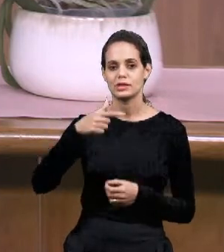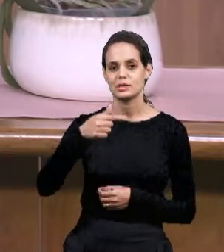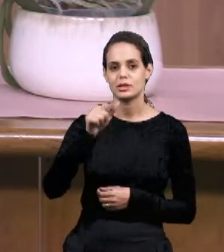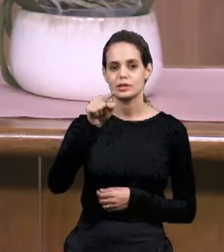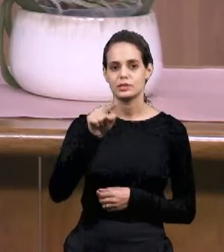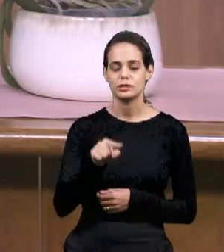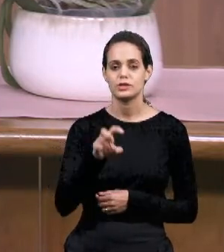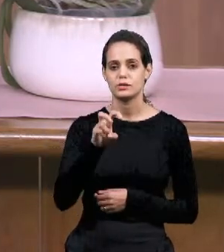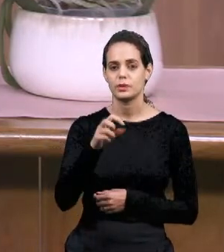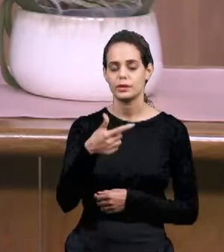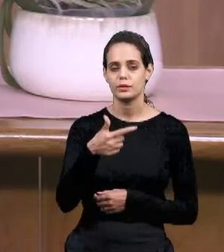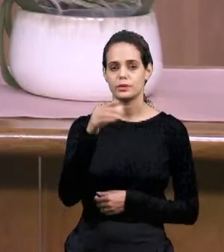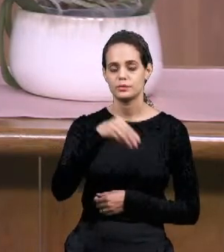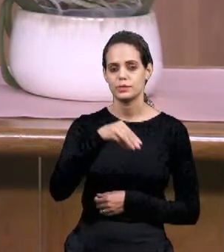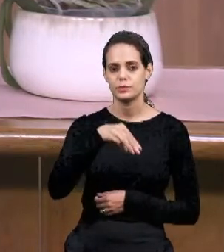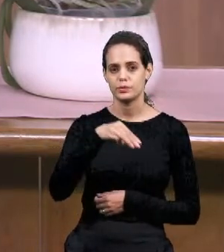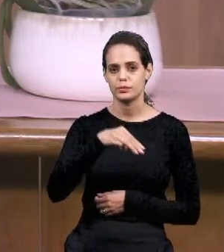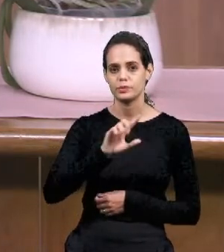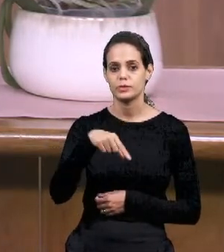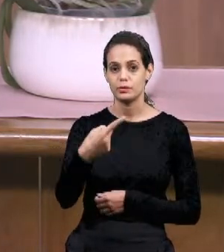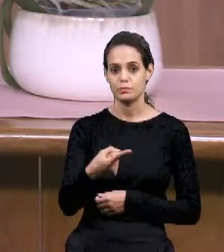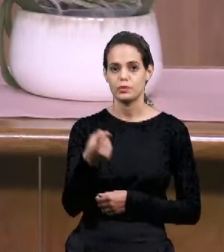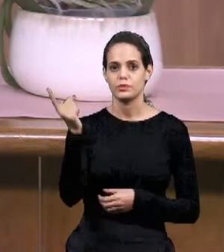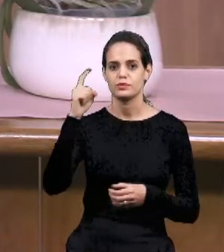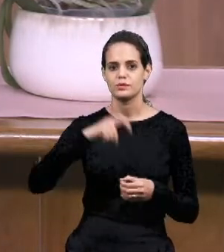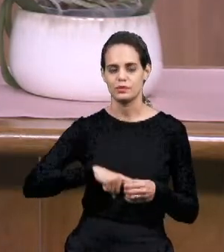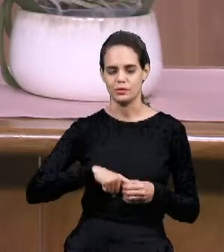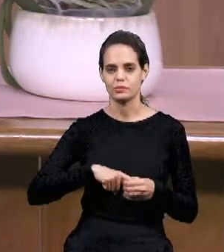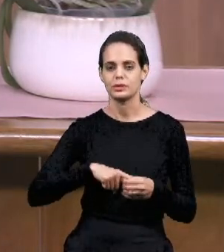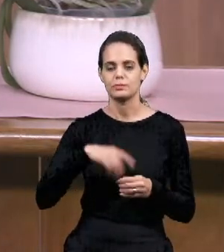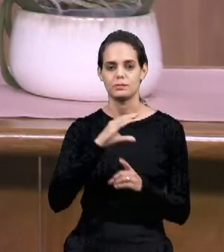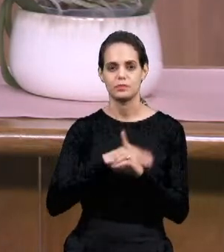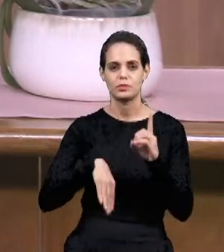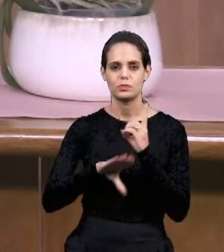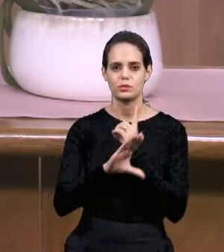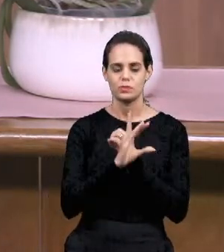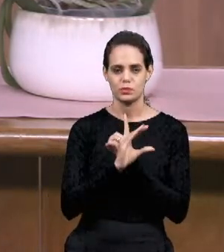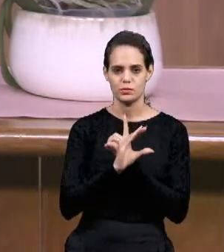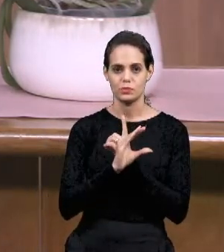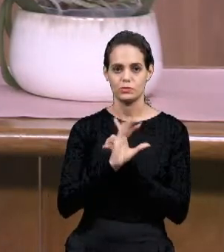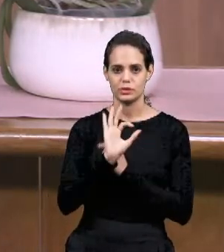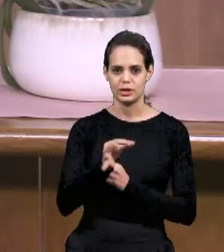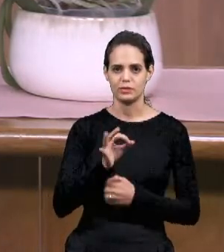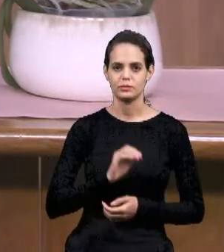52 minutos. Daqui a 8 minutos estaremos de volta para o culto em definitivo.